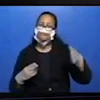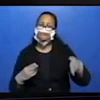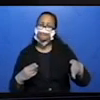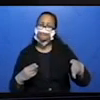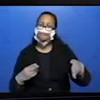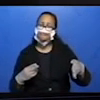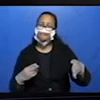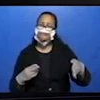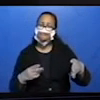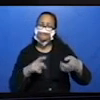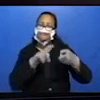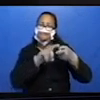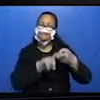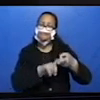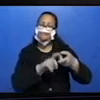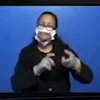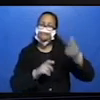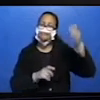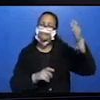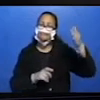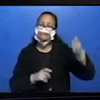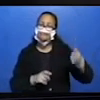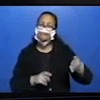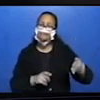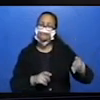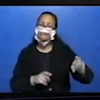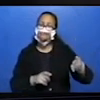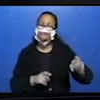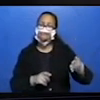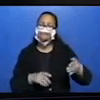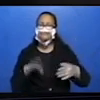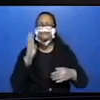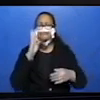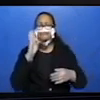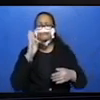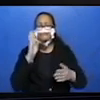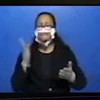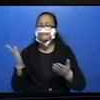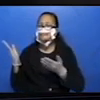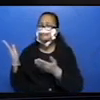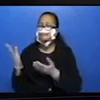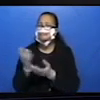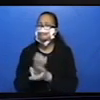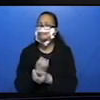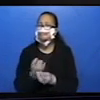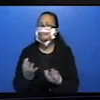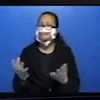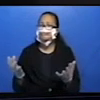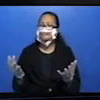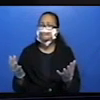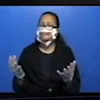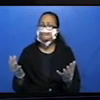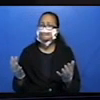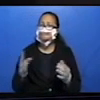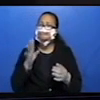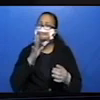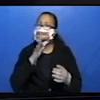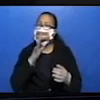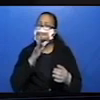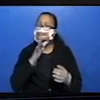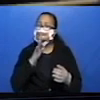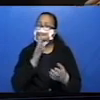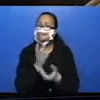parede. Olha que legal! Esse tipo de jardim é conhecido como jardim